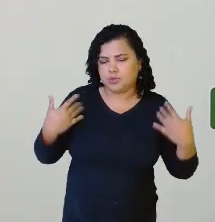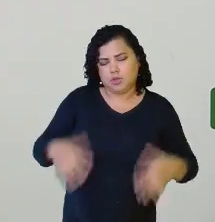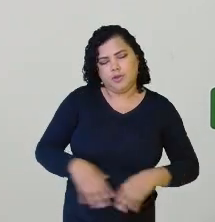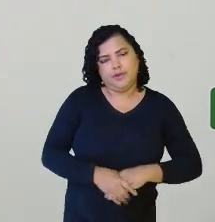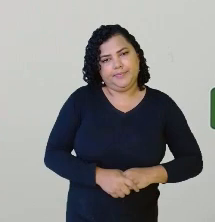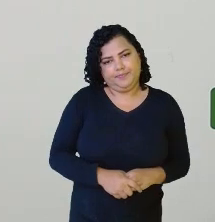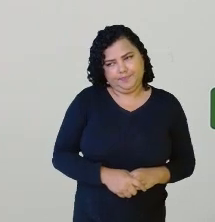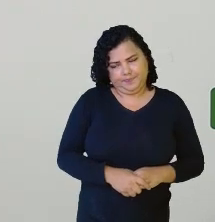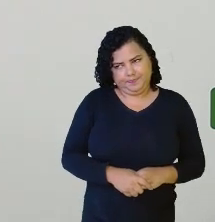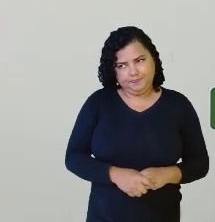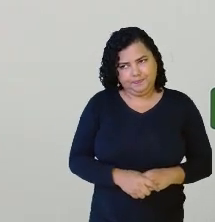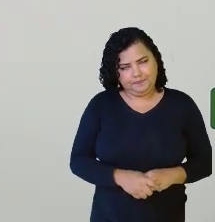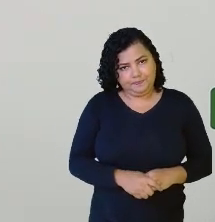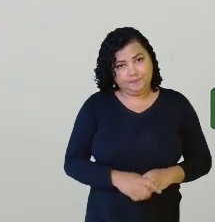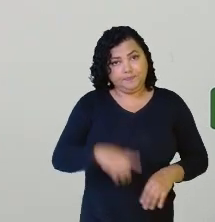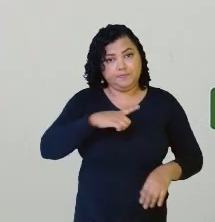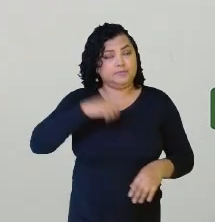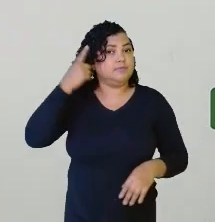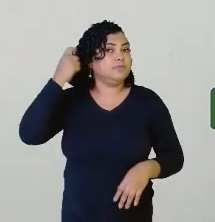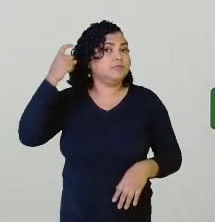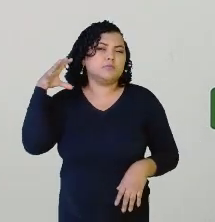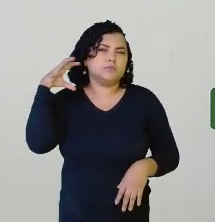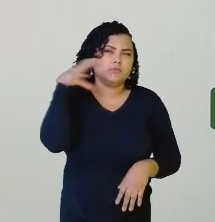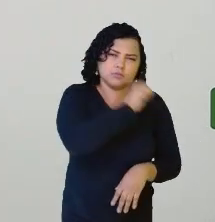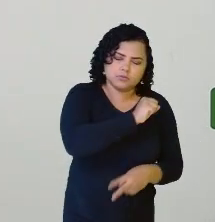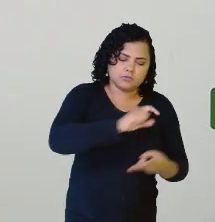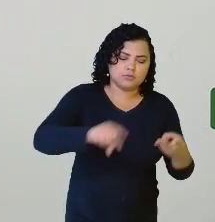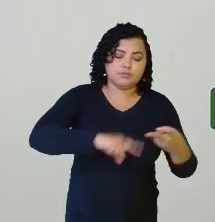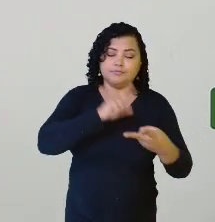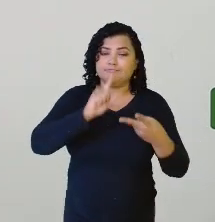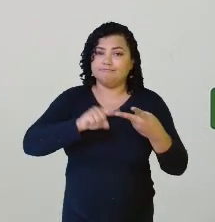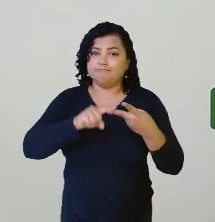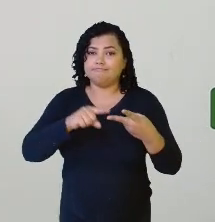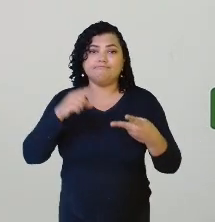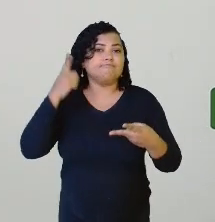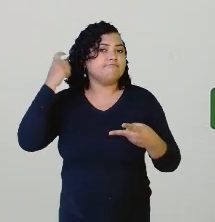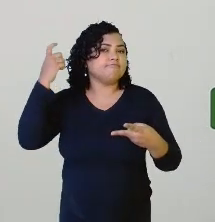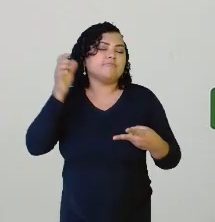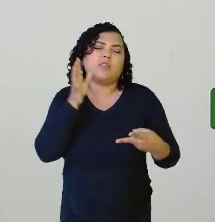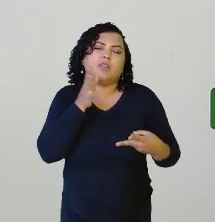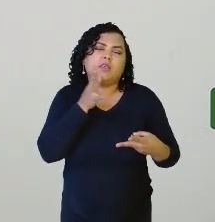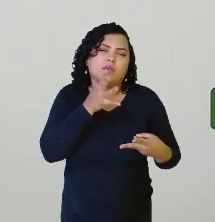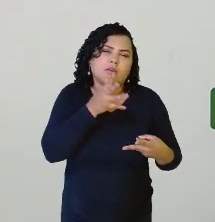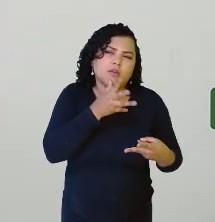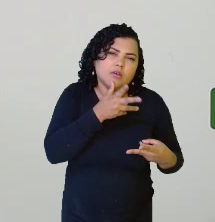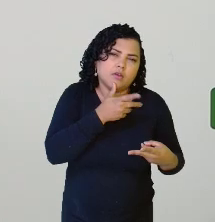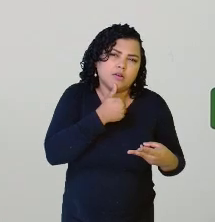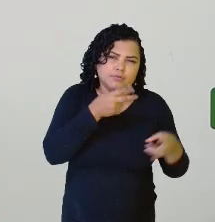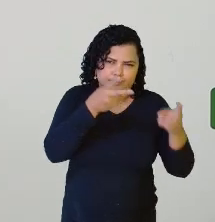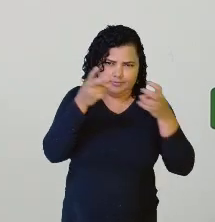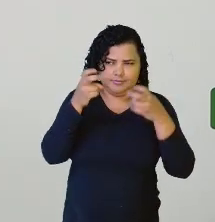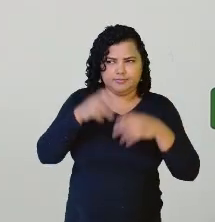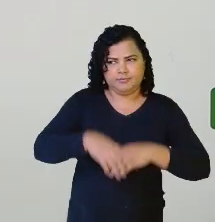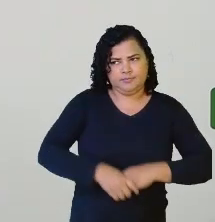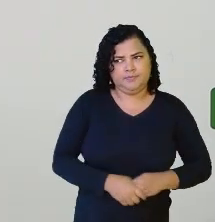sons que são de longa duração e de curta duração. Vamos ver se vocês lembram desses sons?